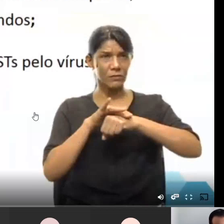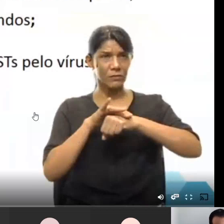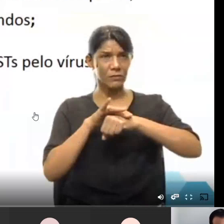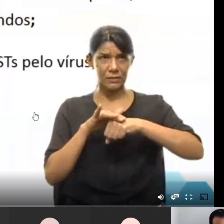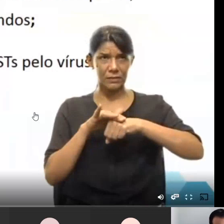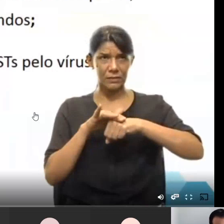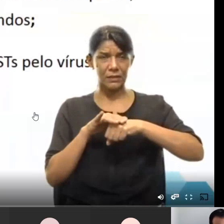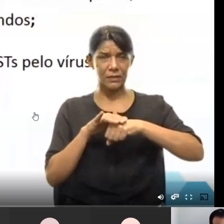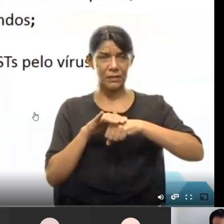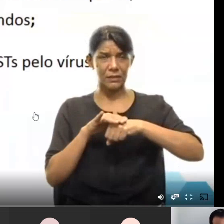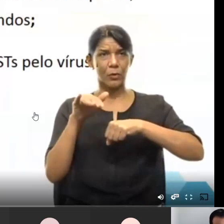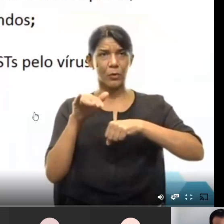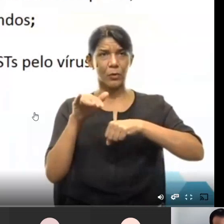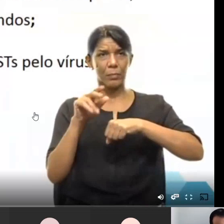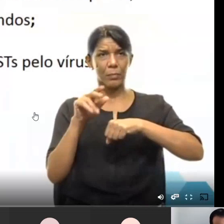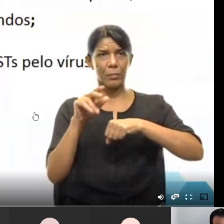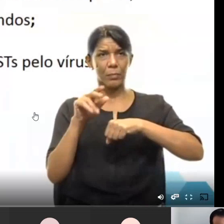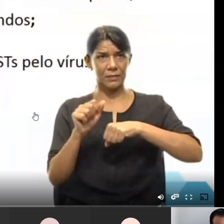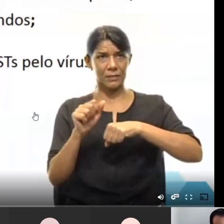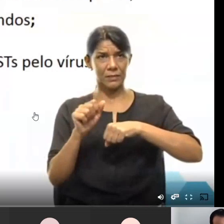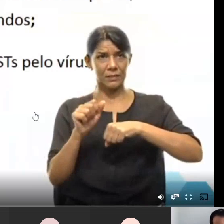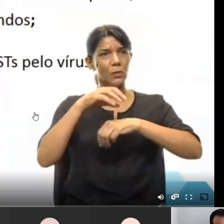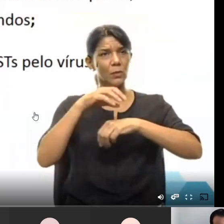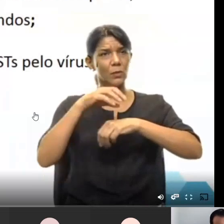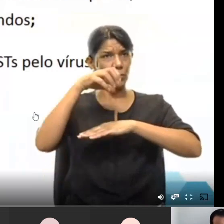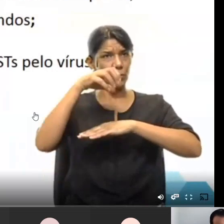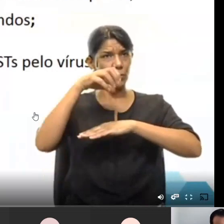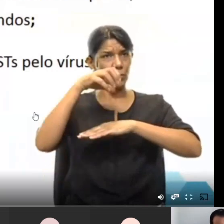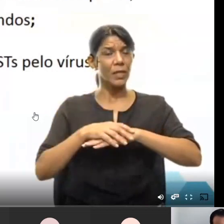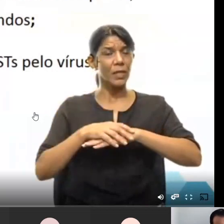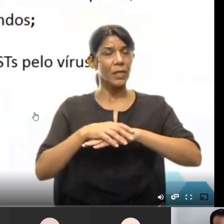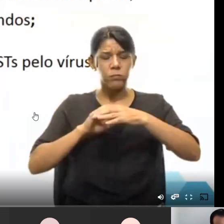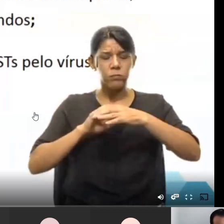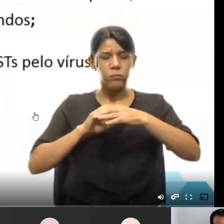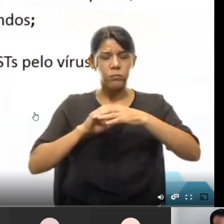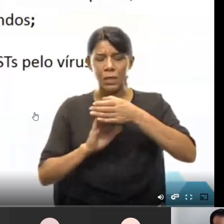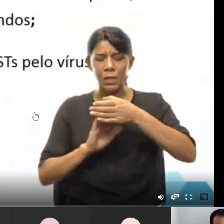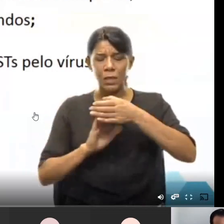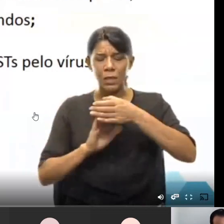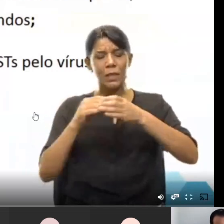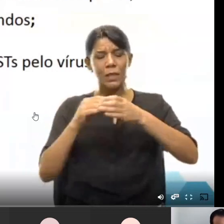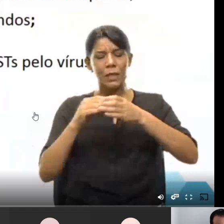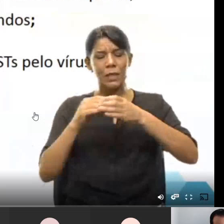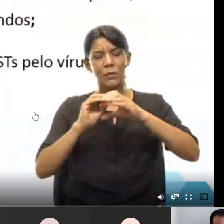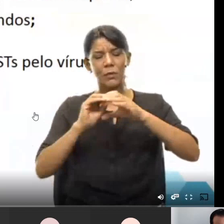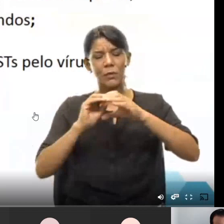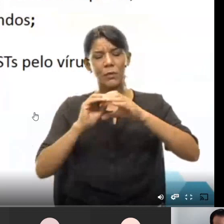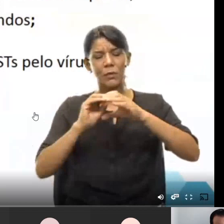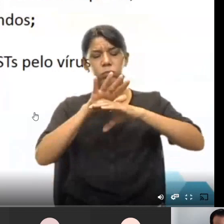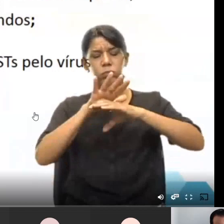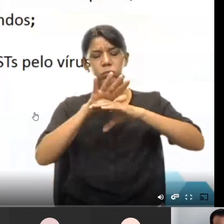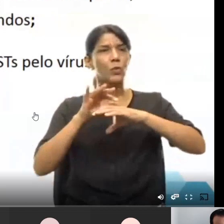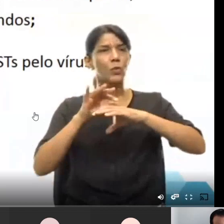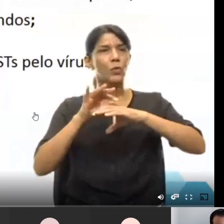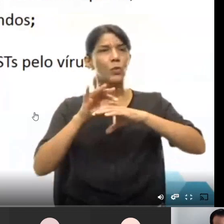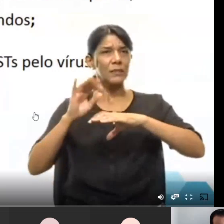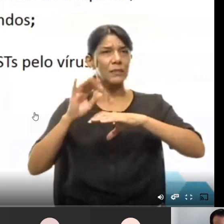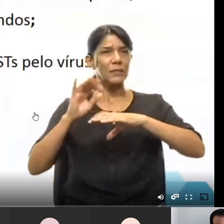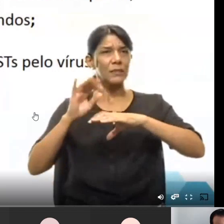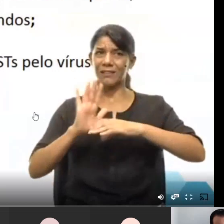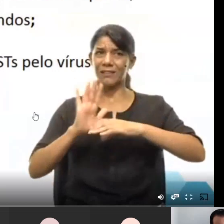nossa neoplasia benigna. Veja que não há invasão tecidual, não há necrose, não há focos